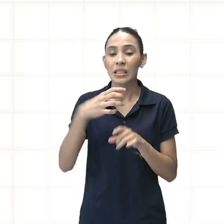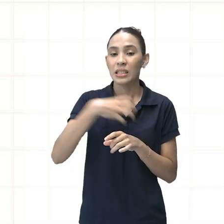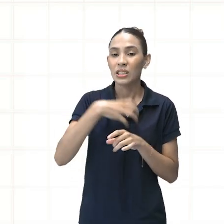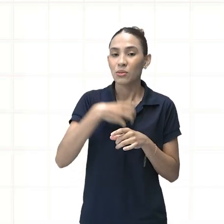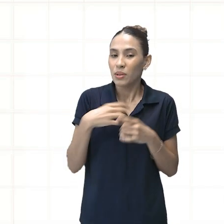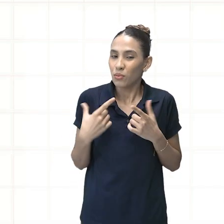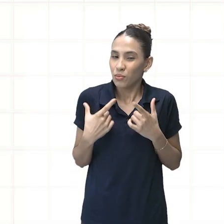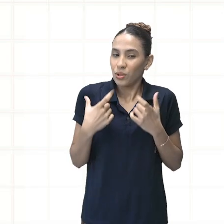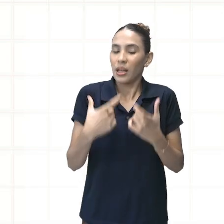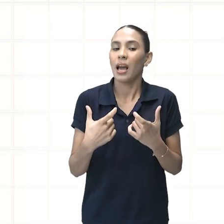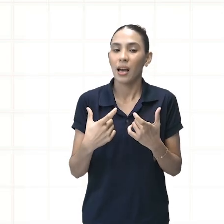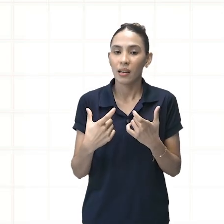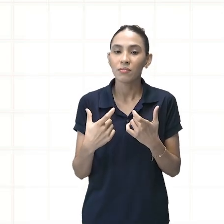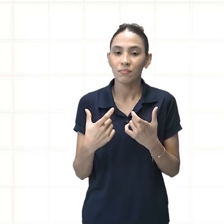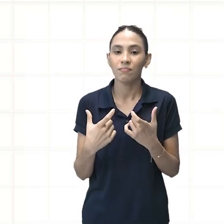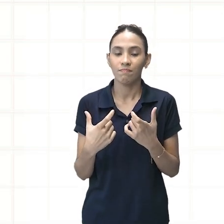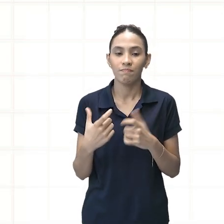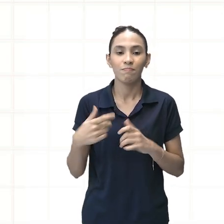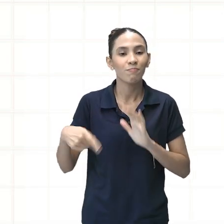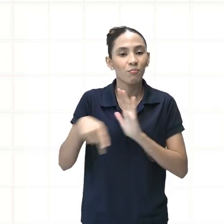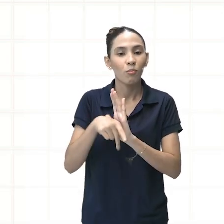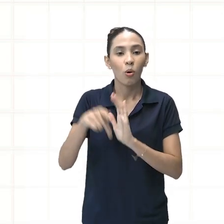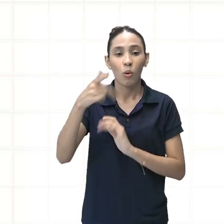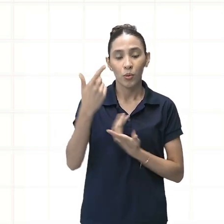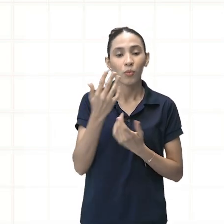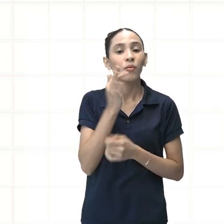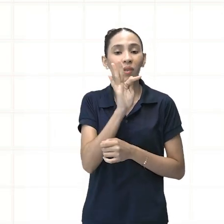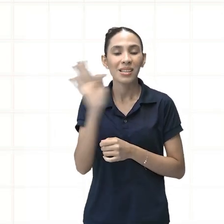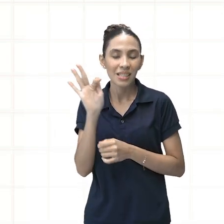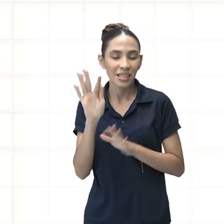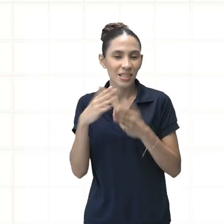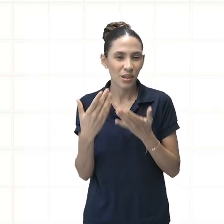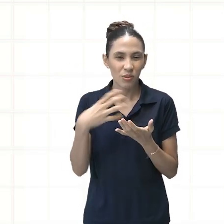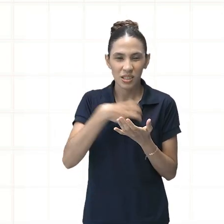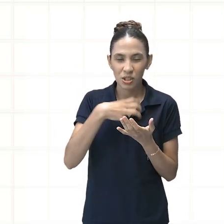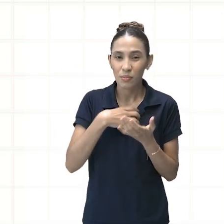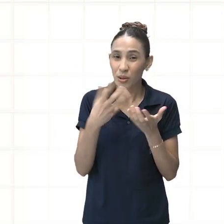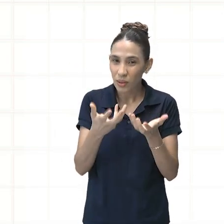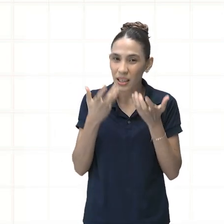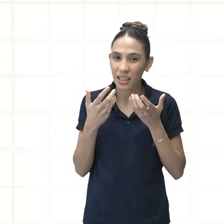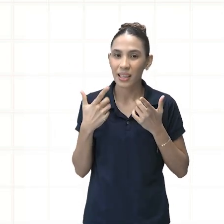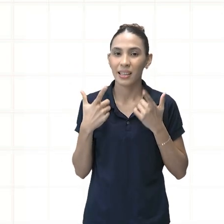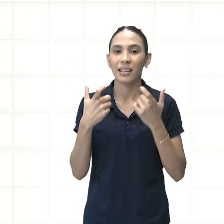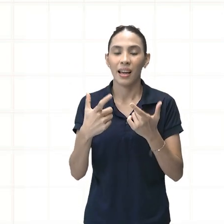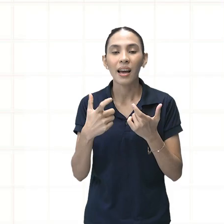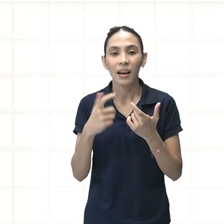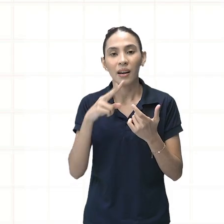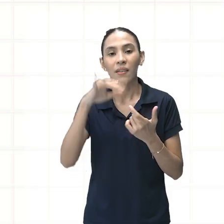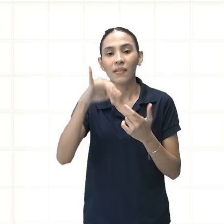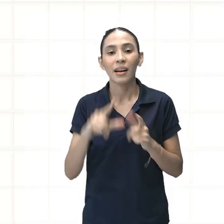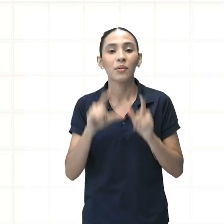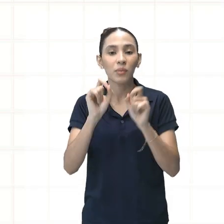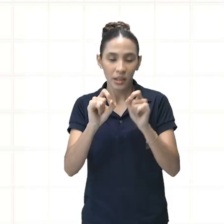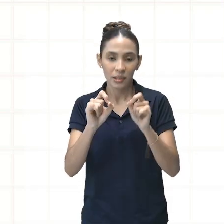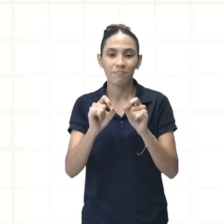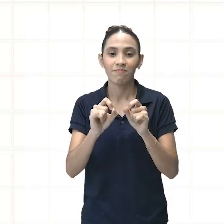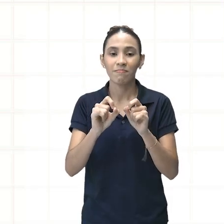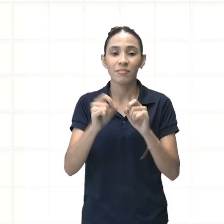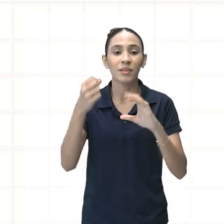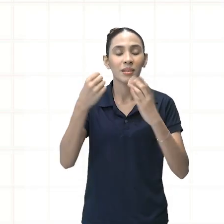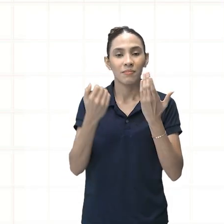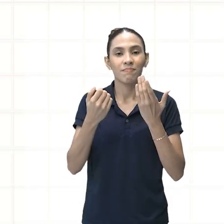de revanche dos franceses. Esse sentimento de revanchismo francês vão ser também uma